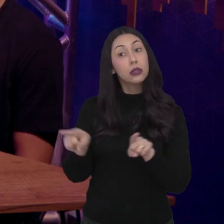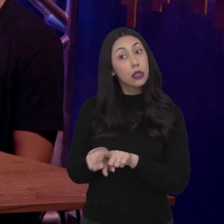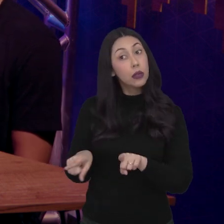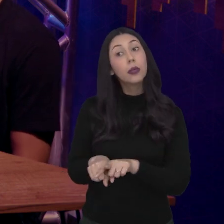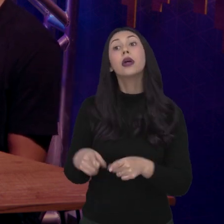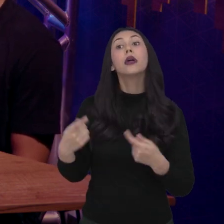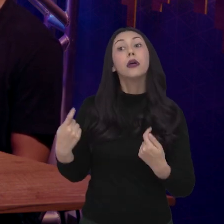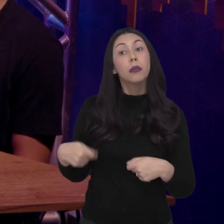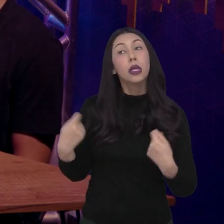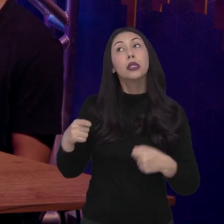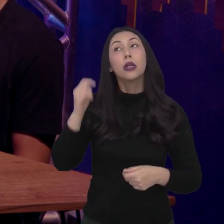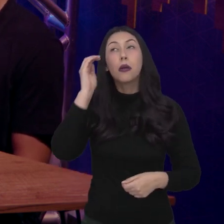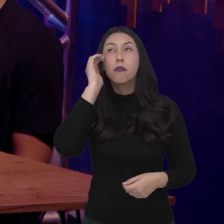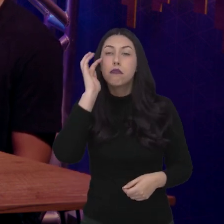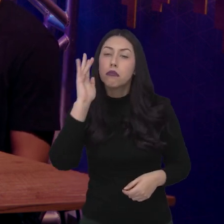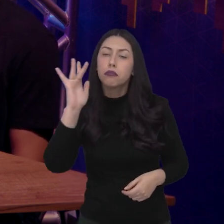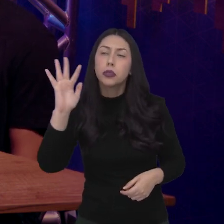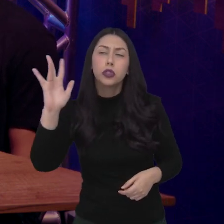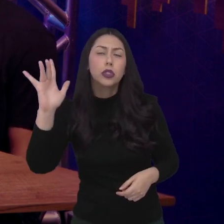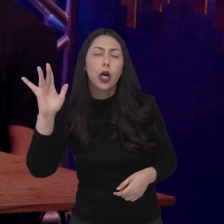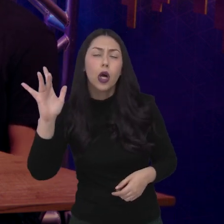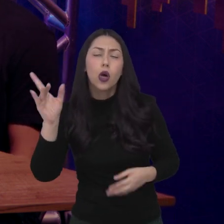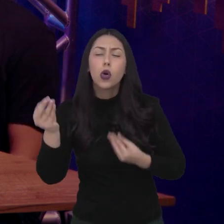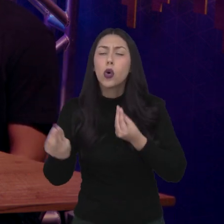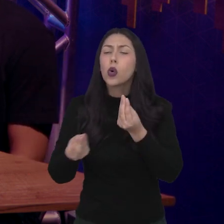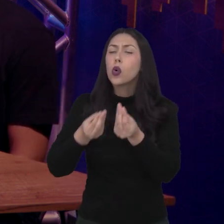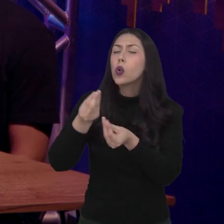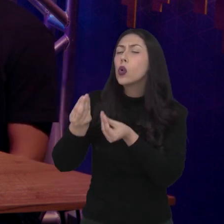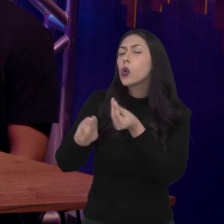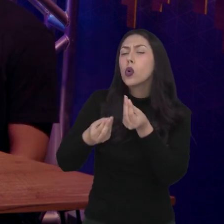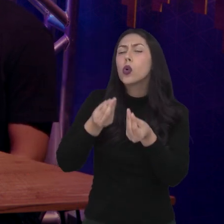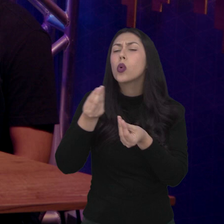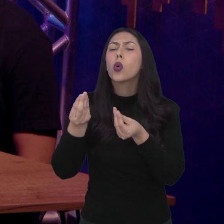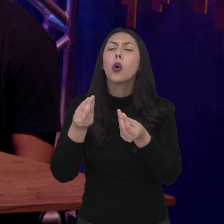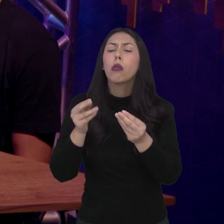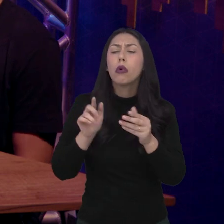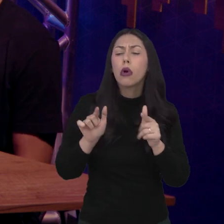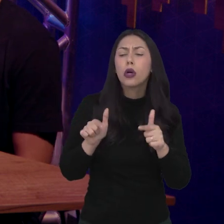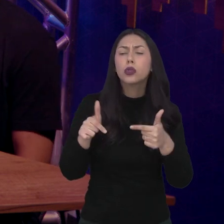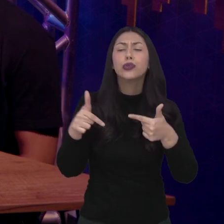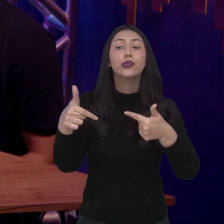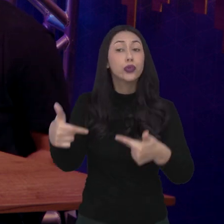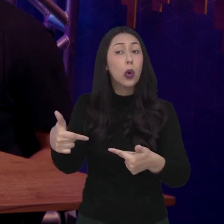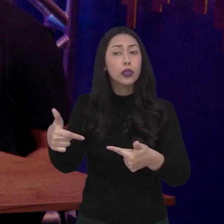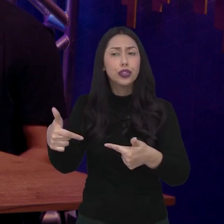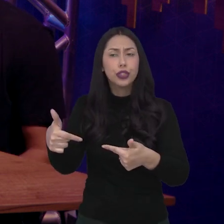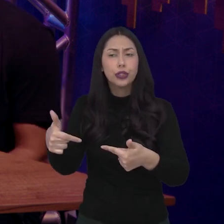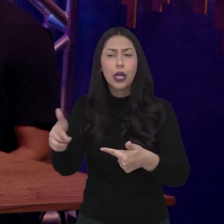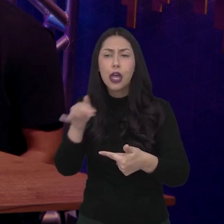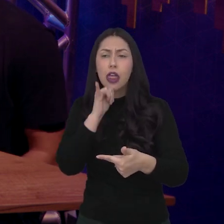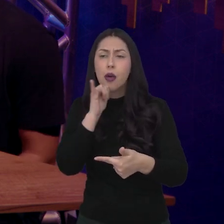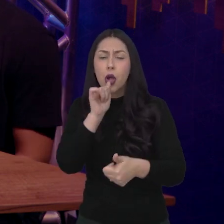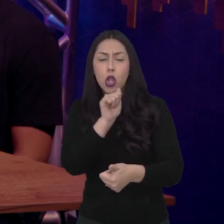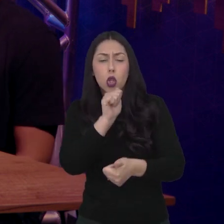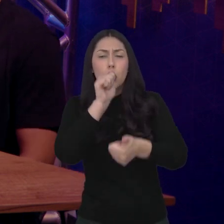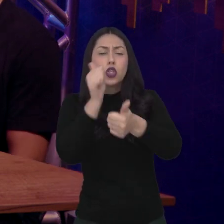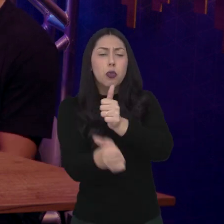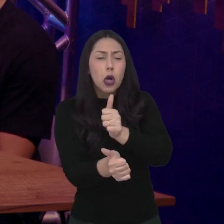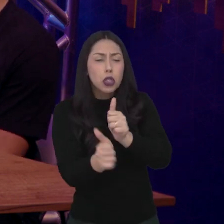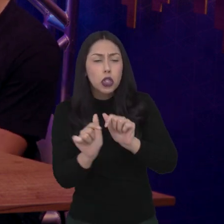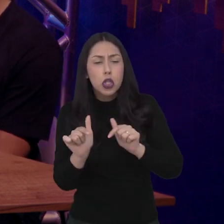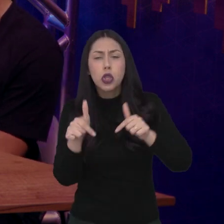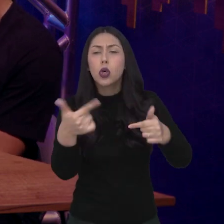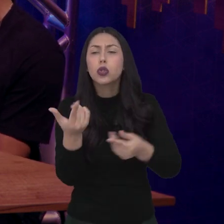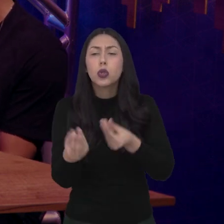pessoa, ela também precisa de imaginação para pensar como que ela vai fazer determinada jogada num